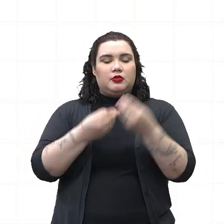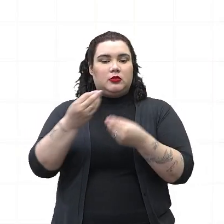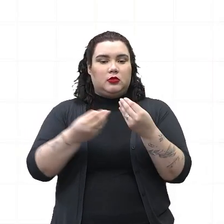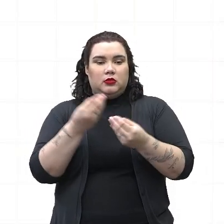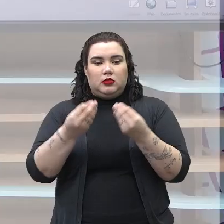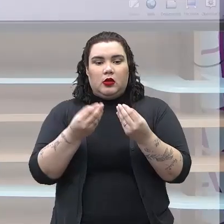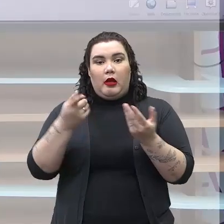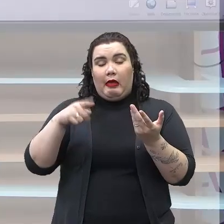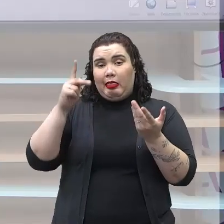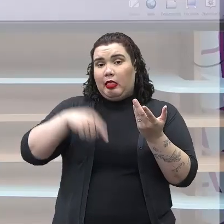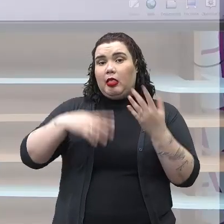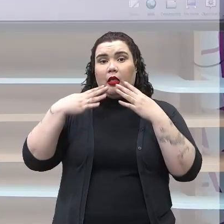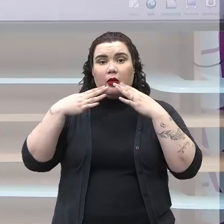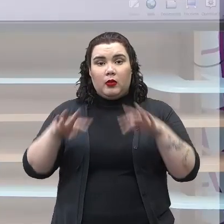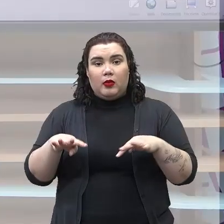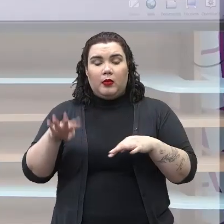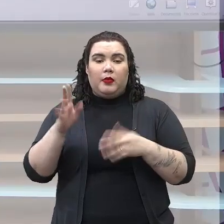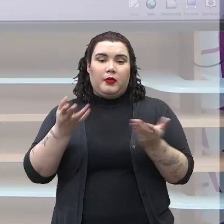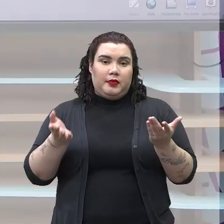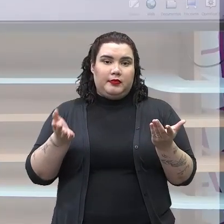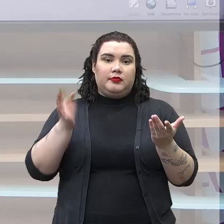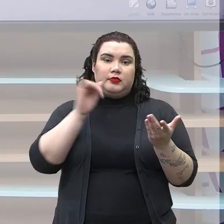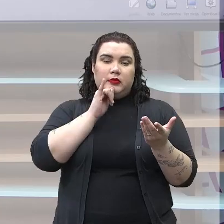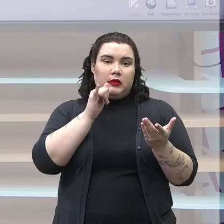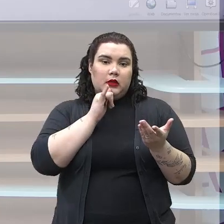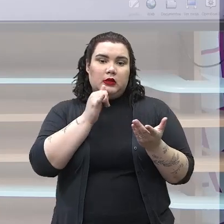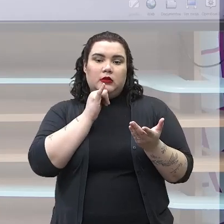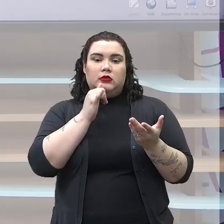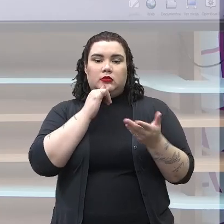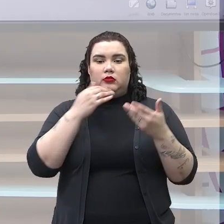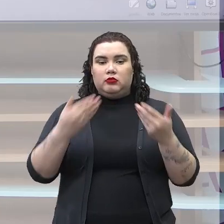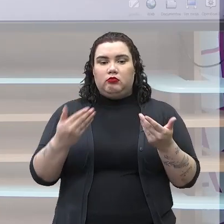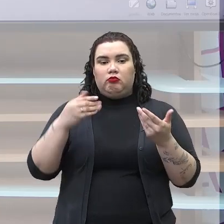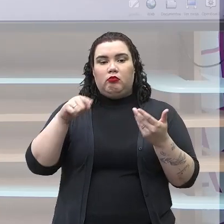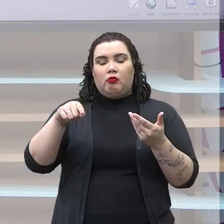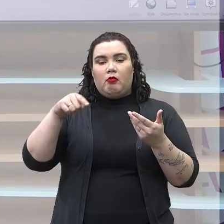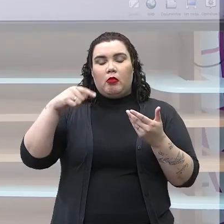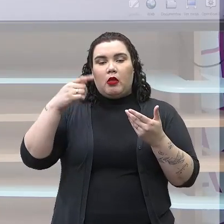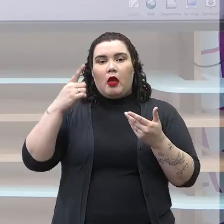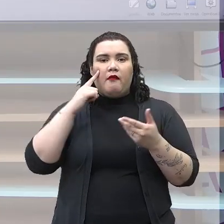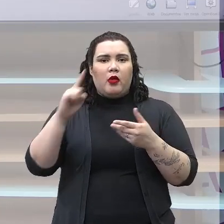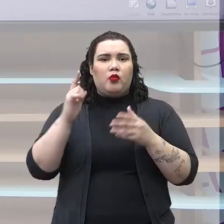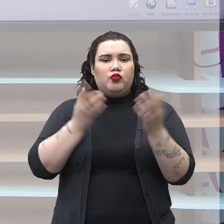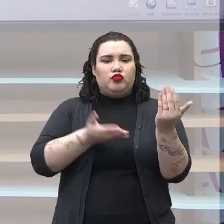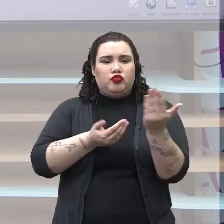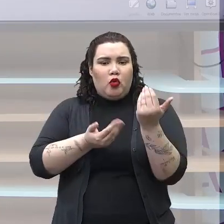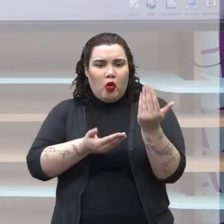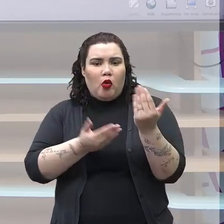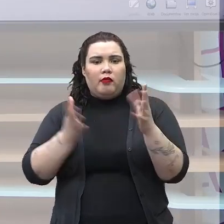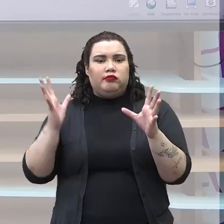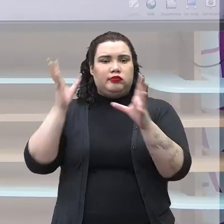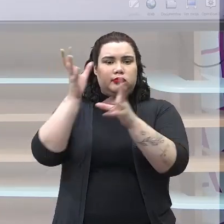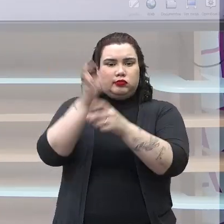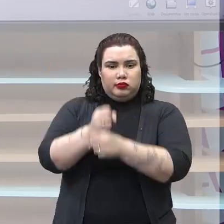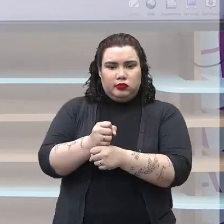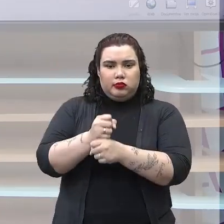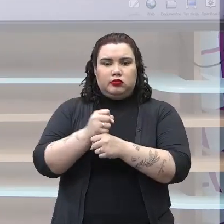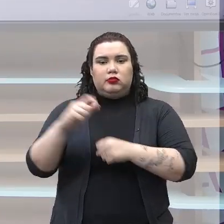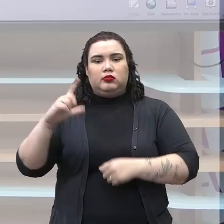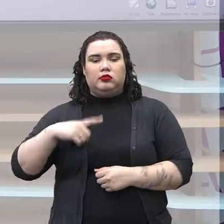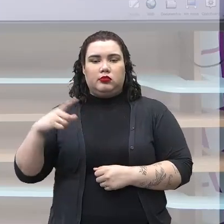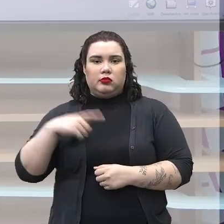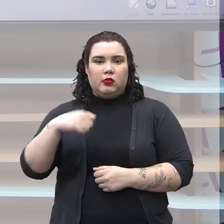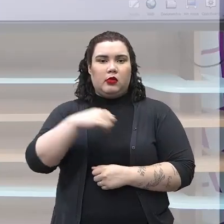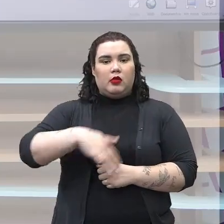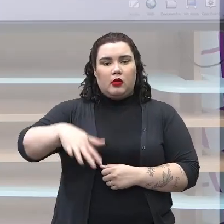muito comuns, né? Pessoas ali procurando, né? E aí muitas delas vão ver o que tem lá disponível, ou a